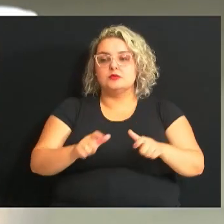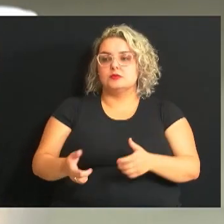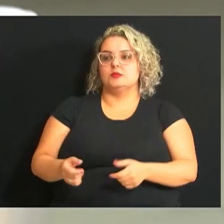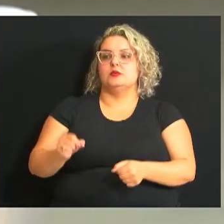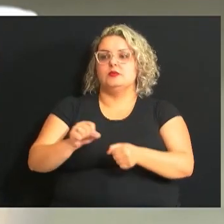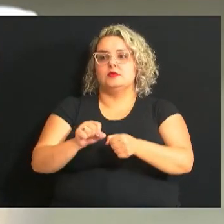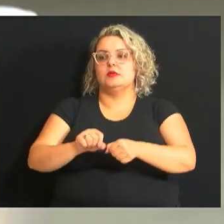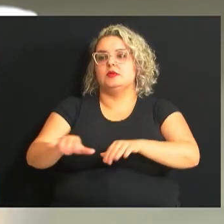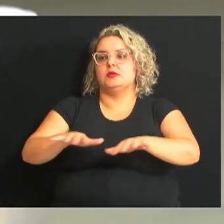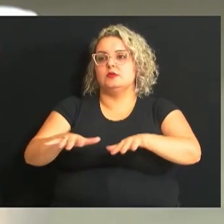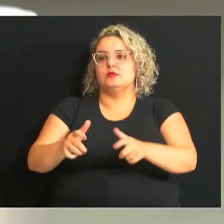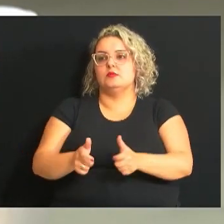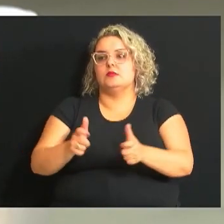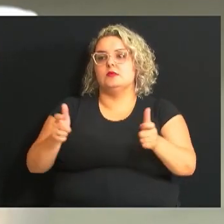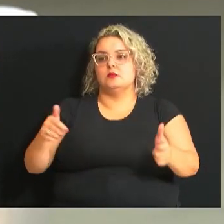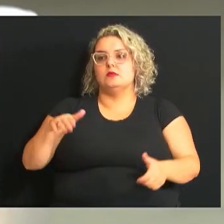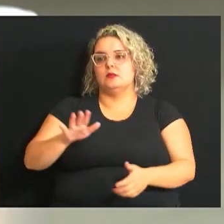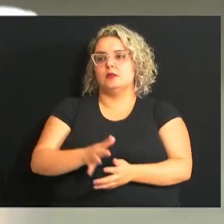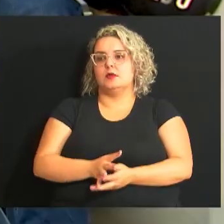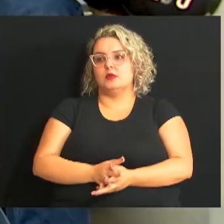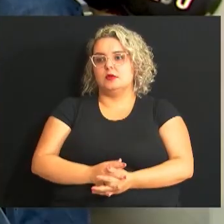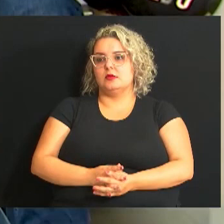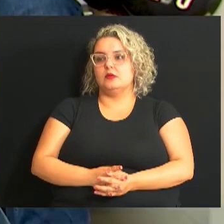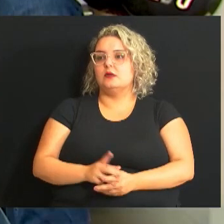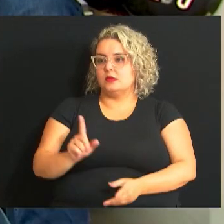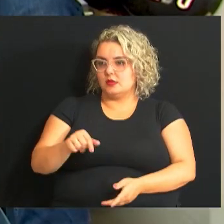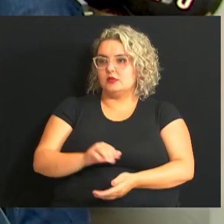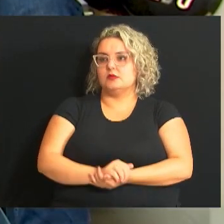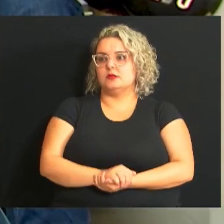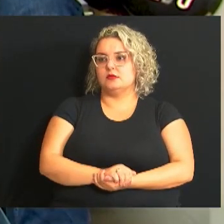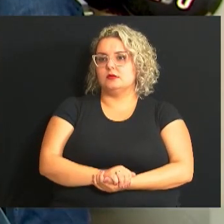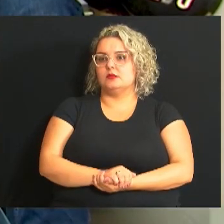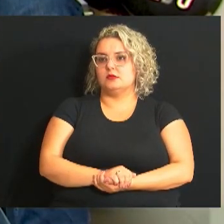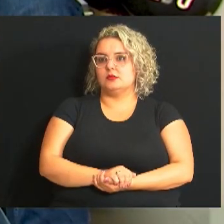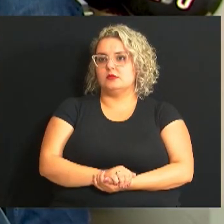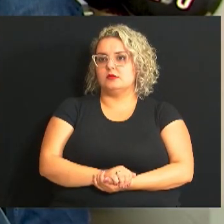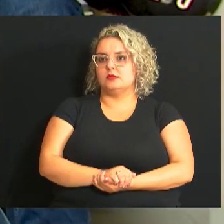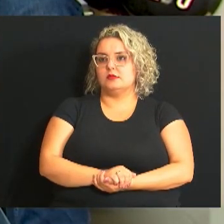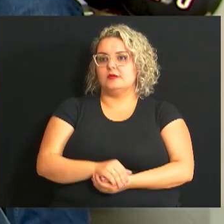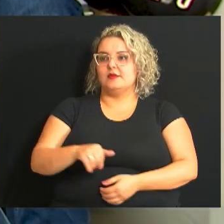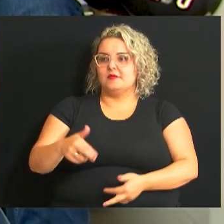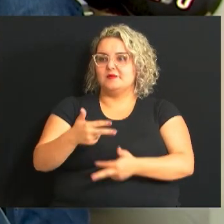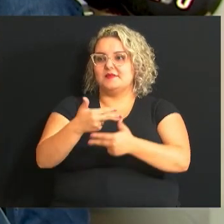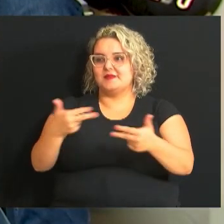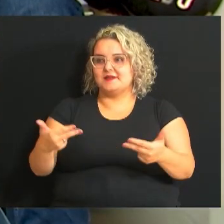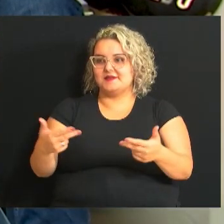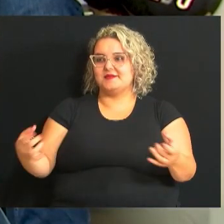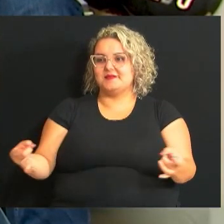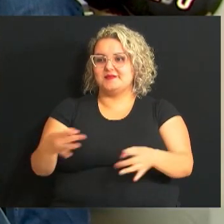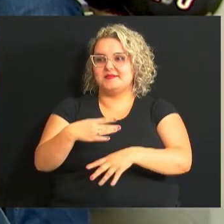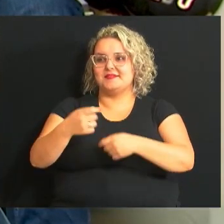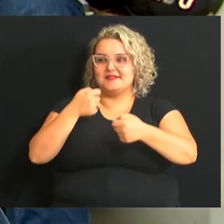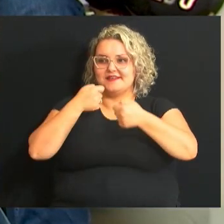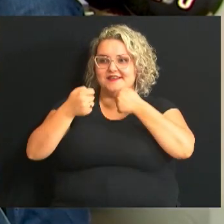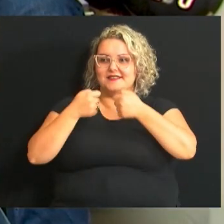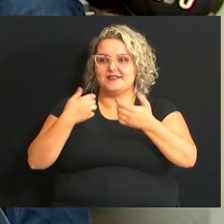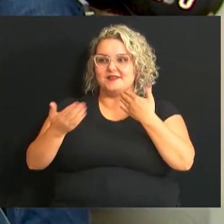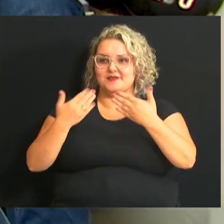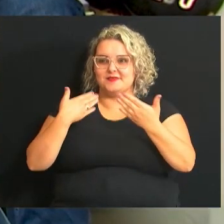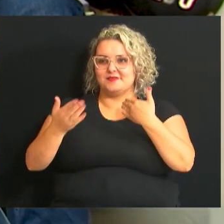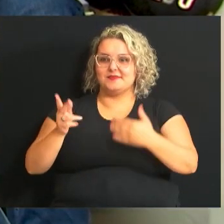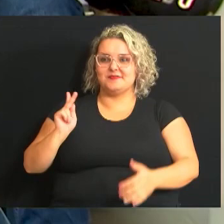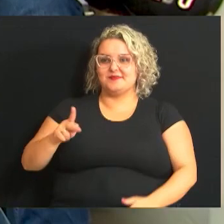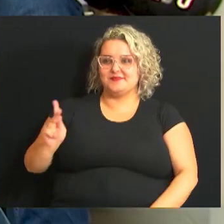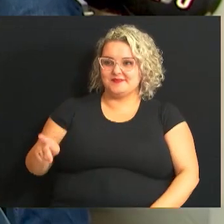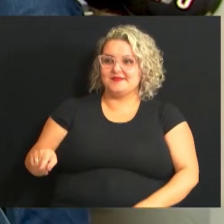crescer cada vez mais. Então, é isso. Mais alguma coisa para a gente encerrar a entrevista e bater um papo com o professor, que é também